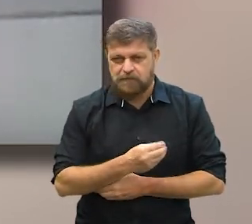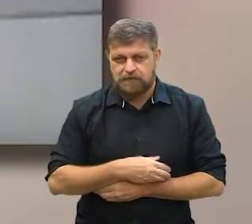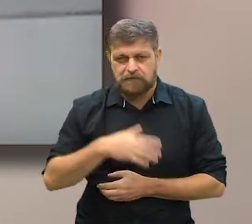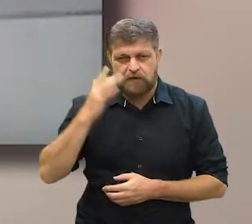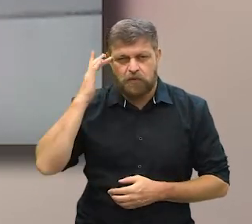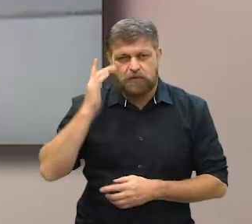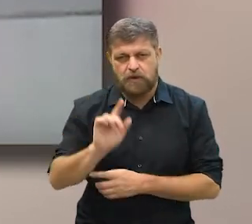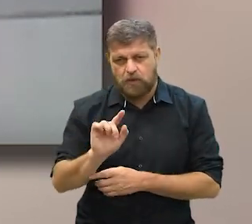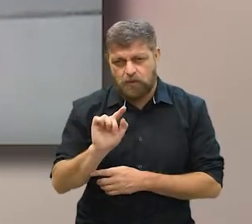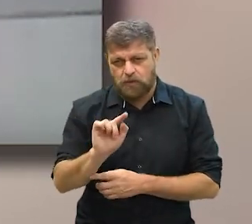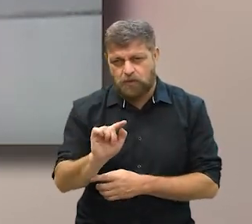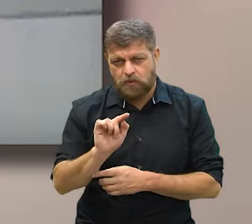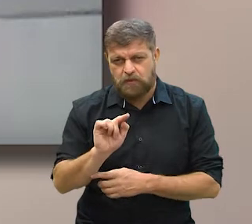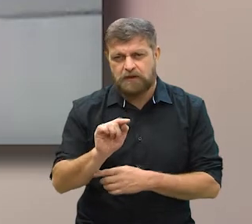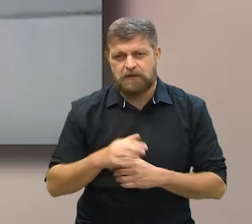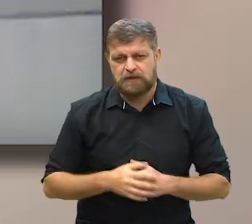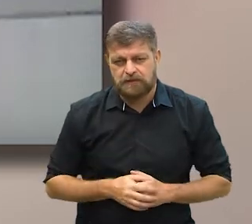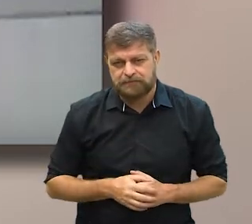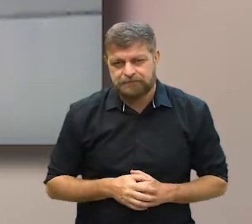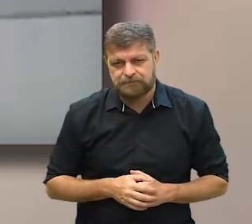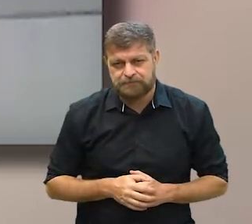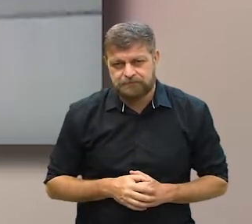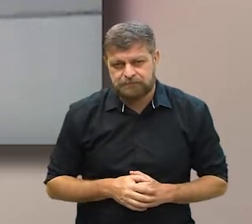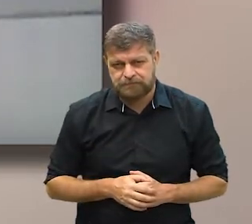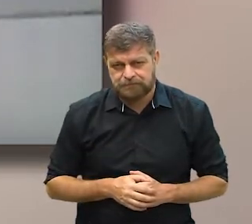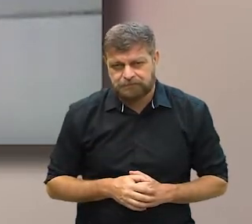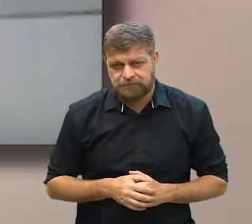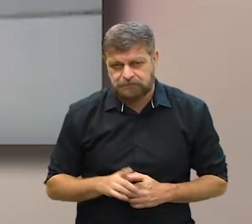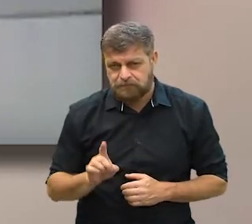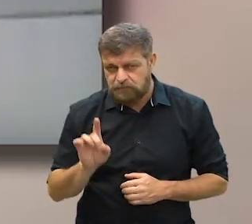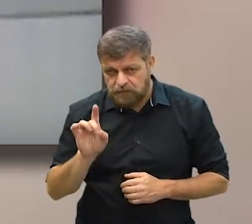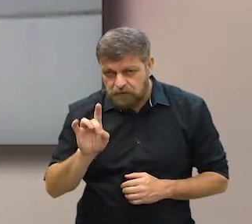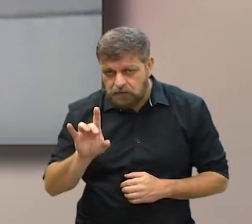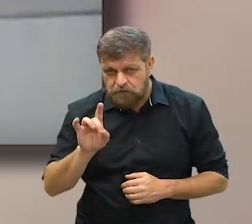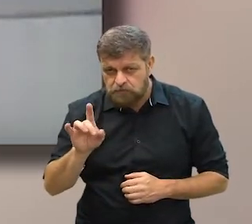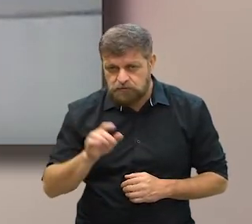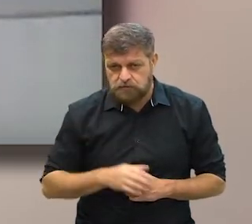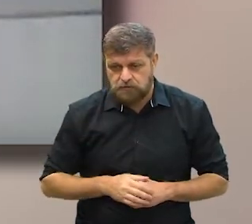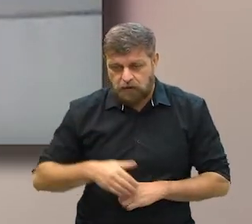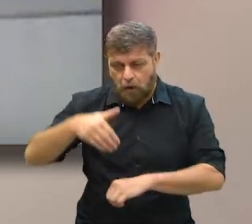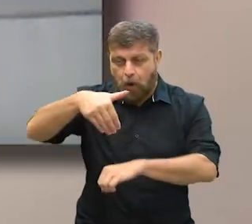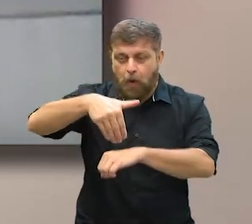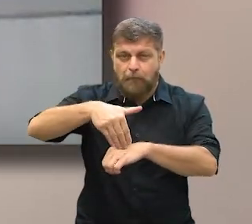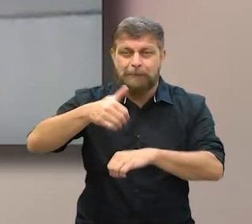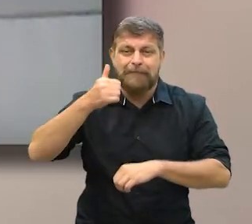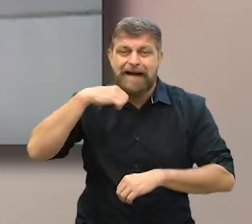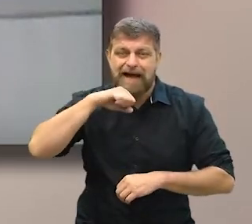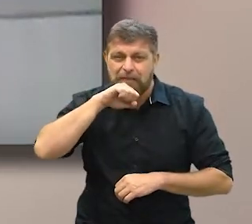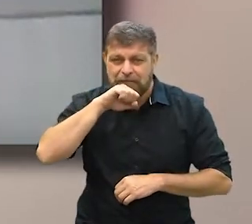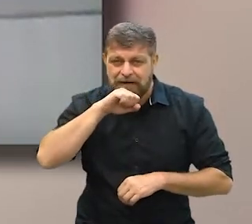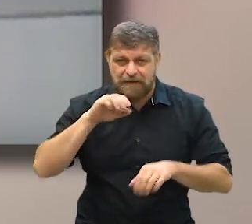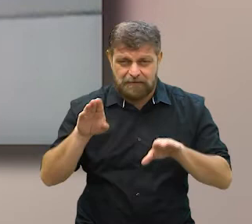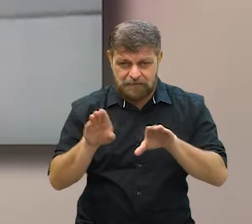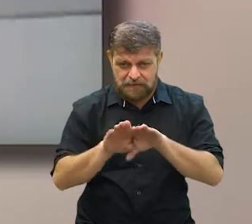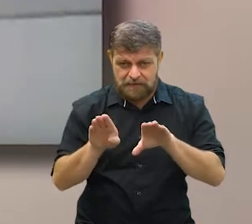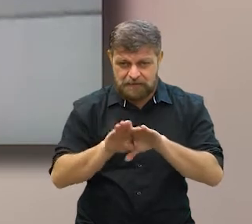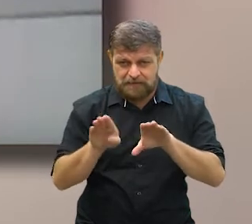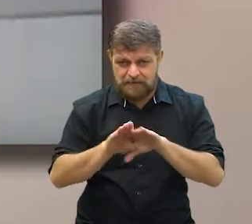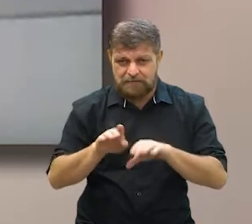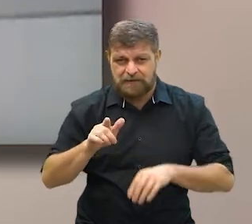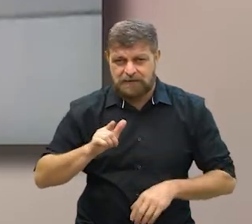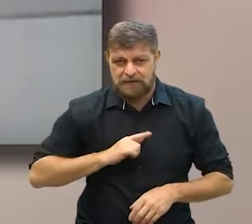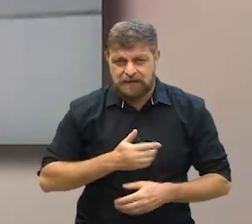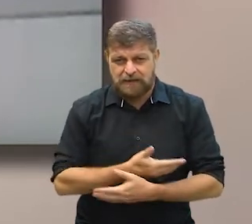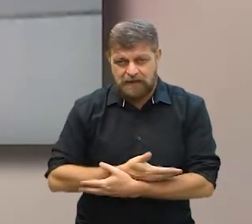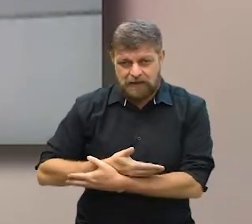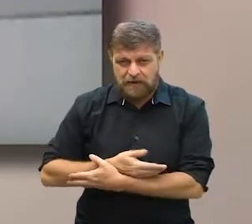acho que, no sentido de não só poupar a mãe, né? Mas como também